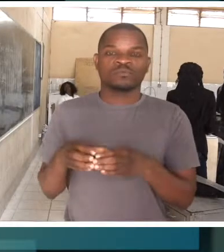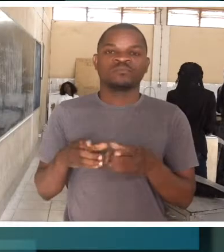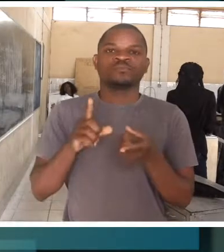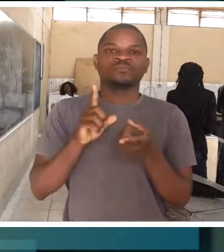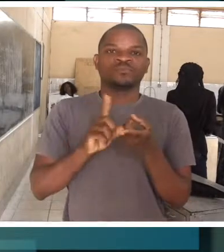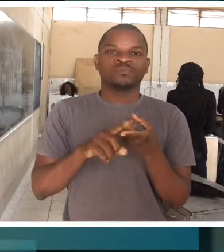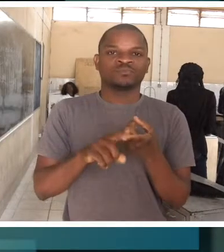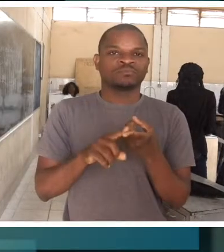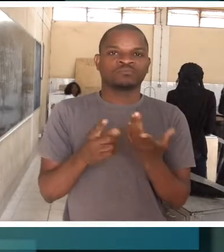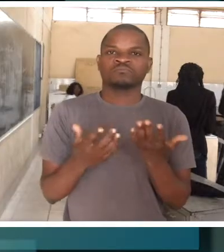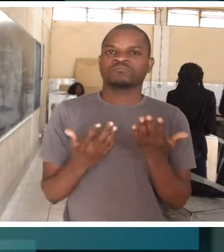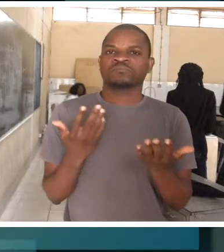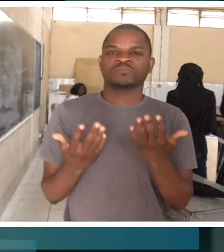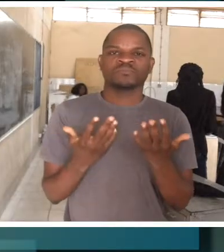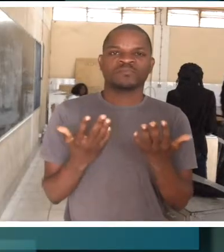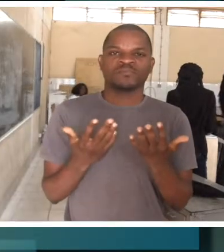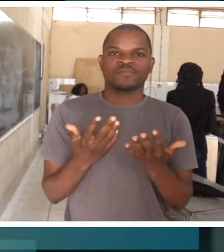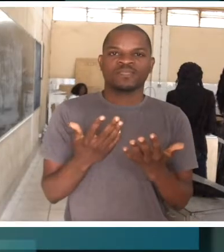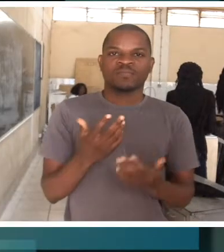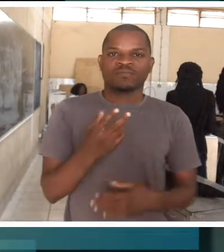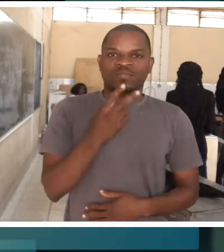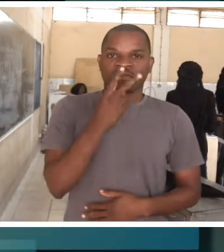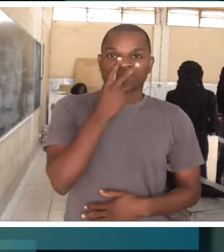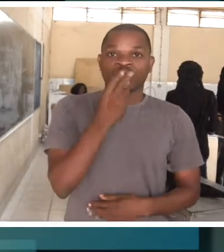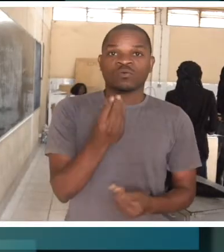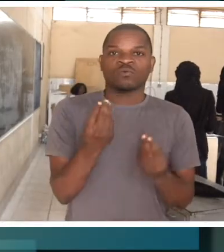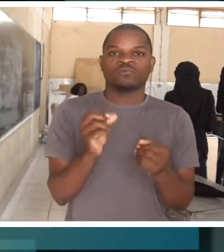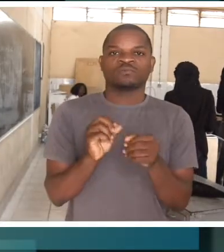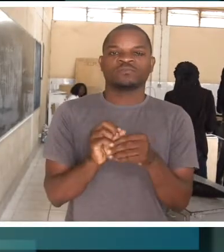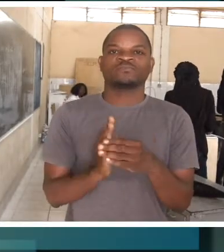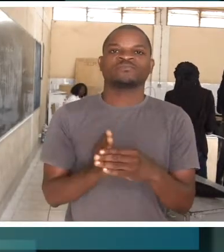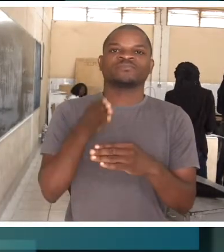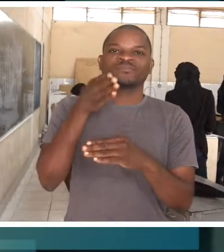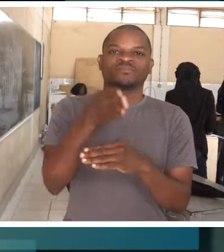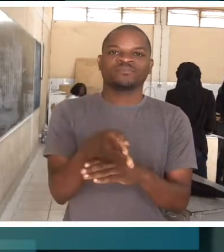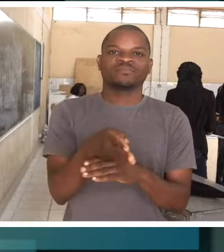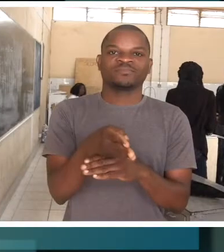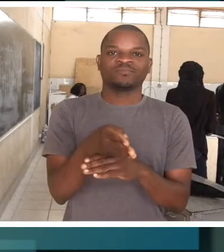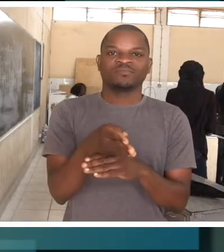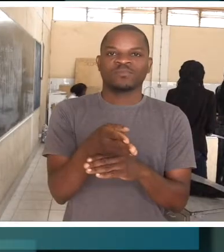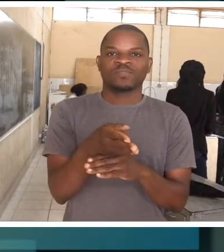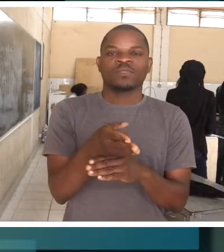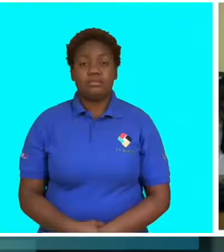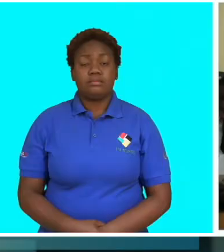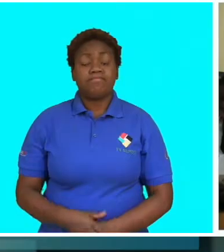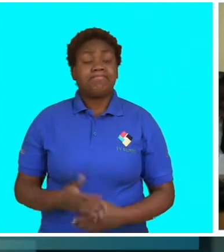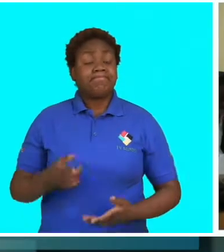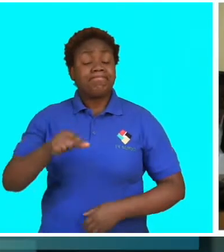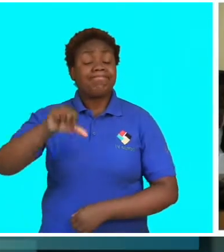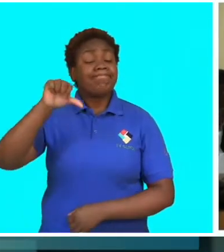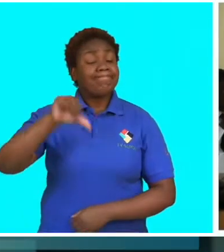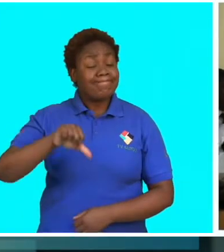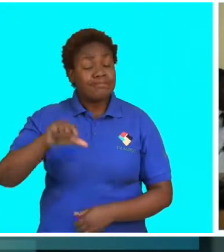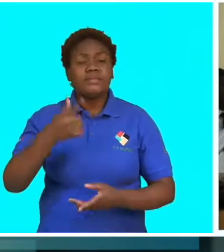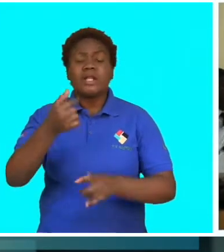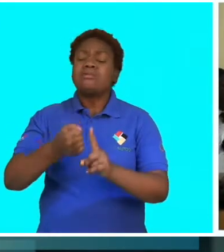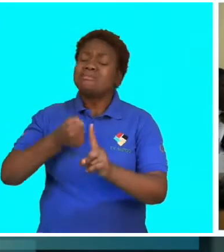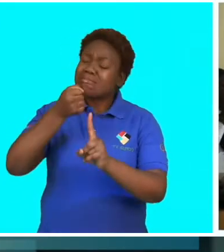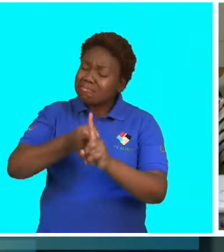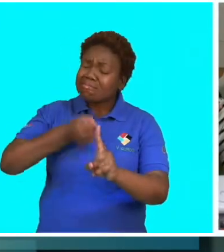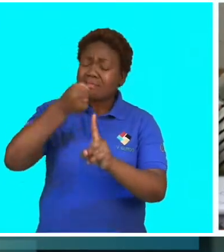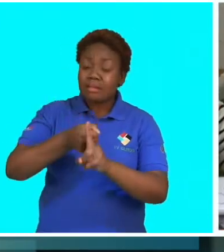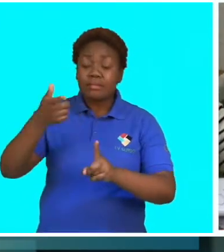sociais, as diferentes frentes e para tentarmos colmatar estes problemas. O acesso à